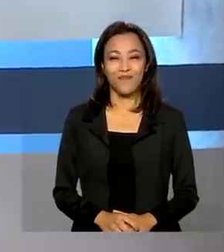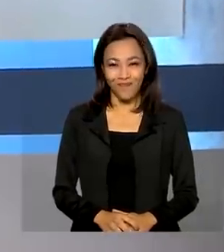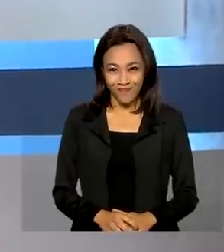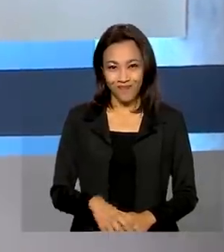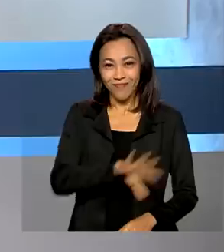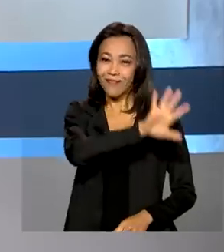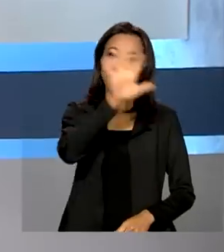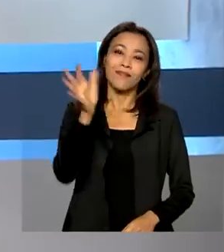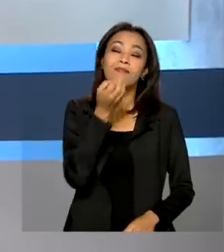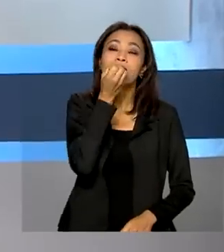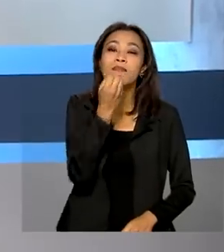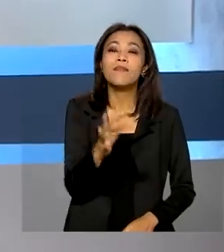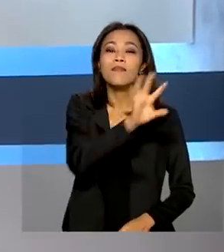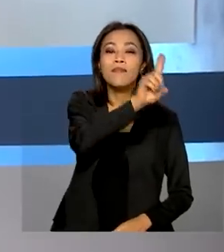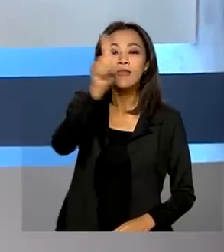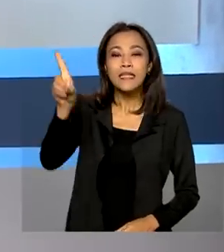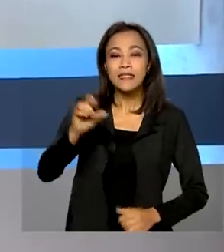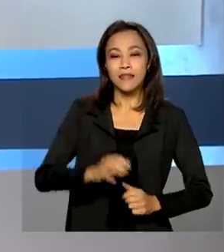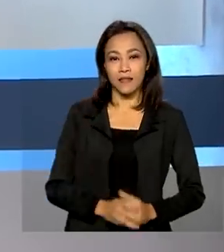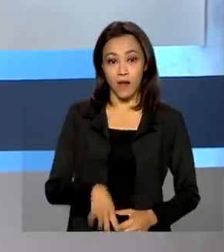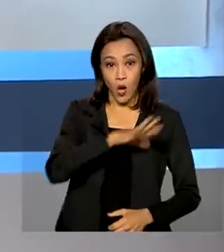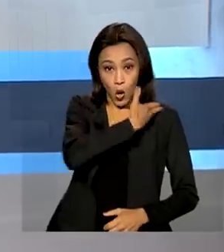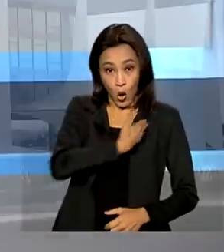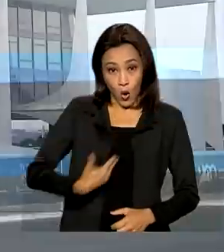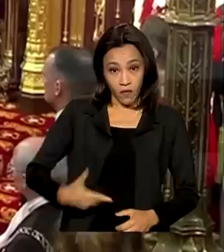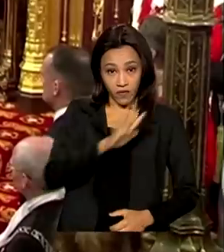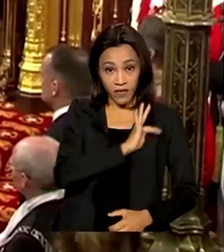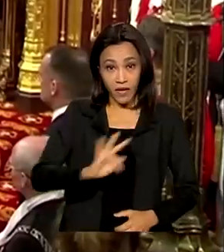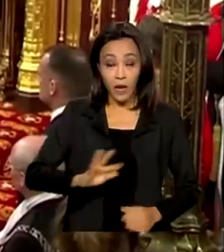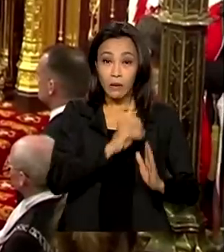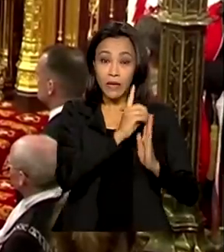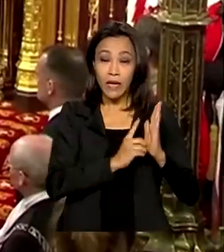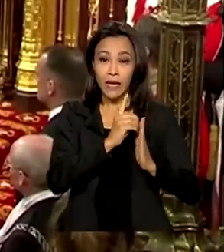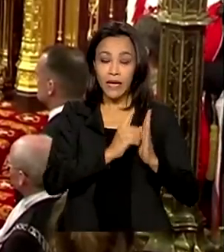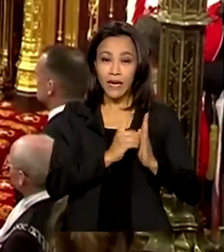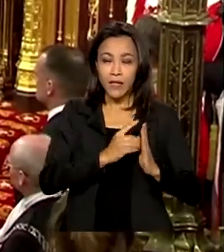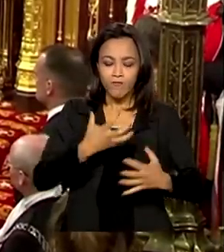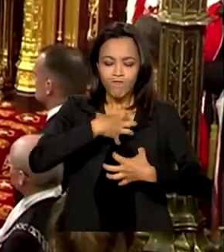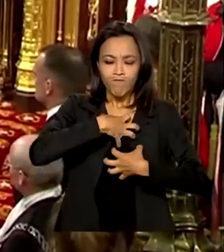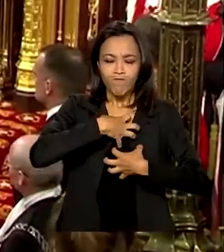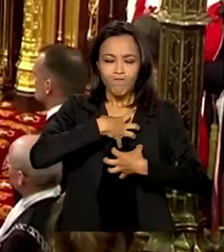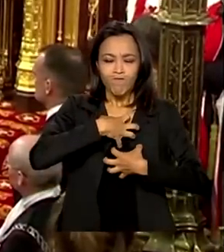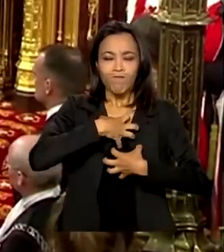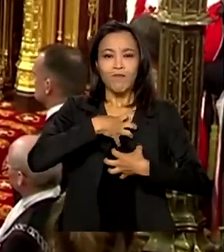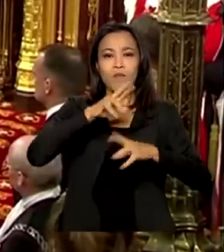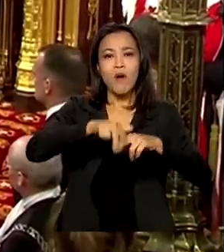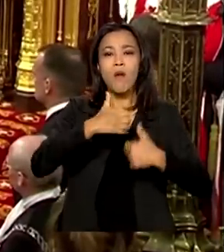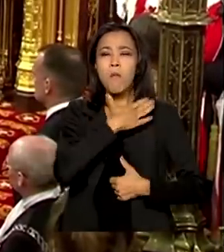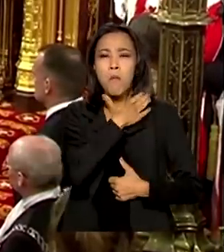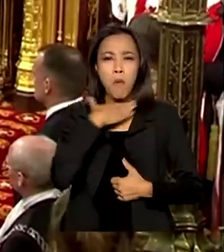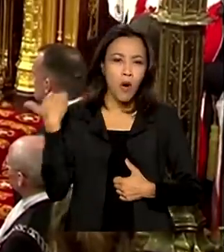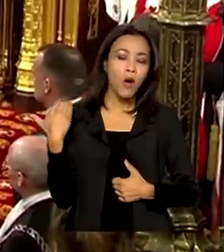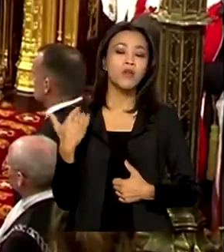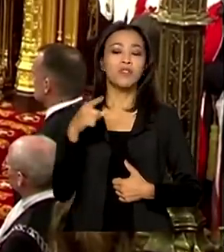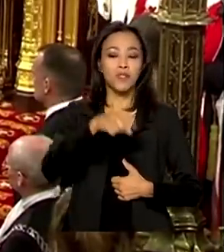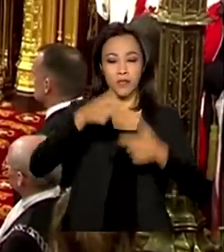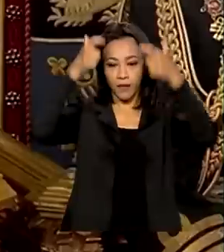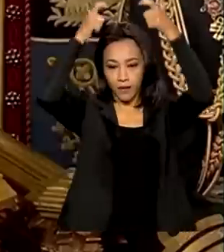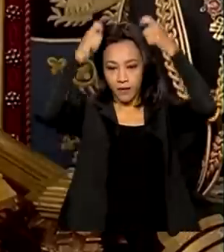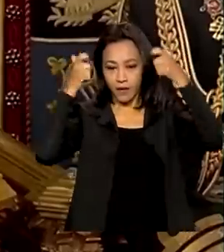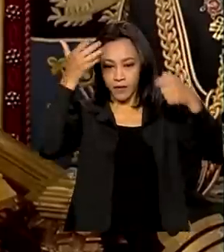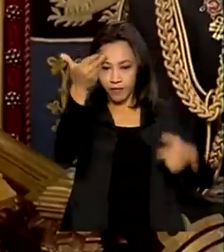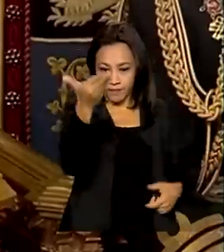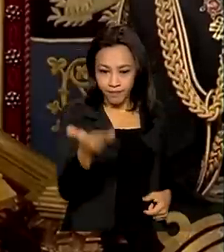Olá bom dia governo federal decreta luto oficial de três dias pela morte da Rainha Elizabeth